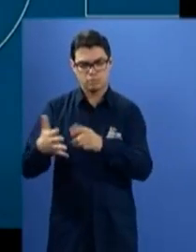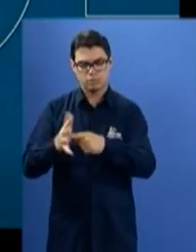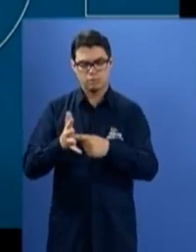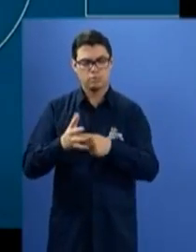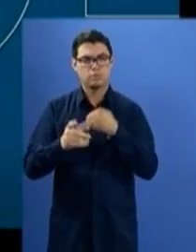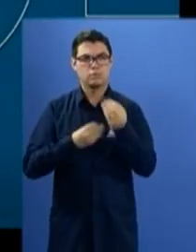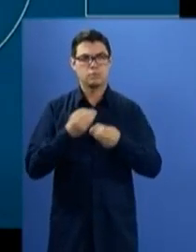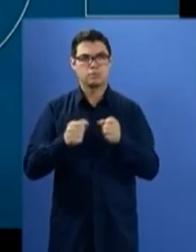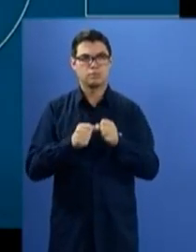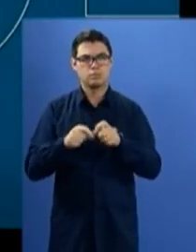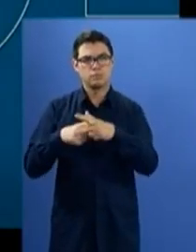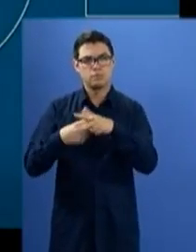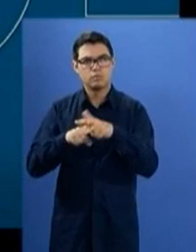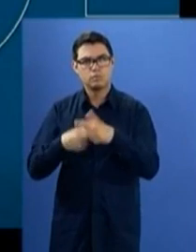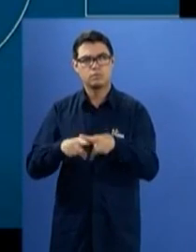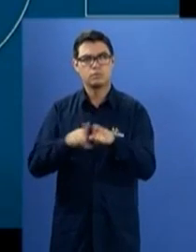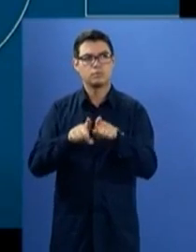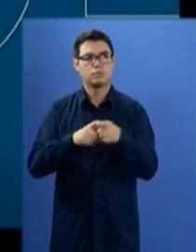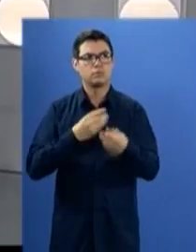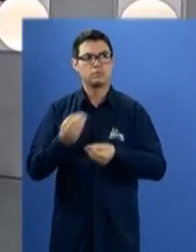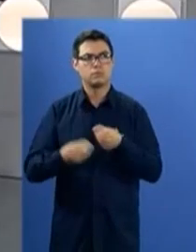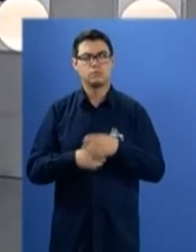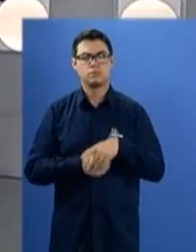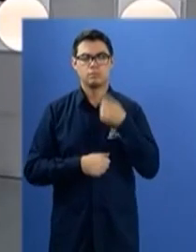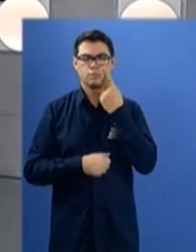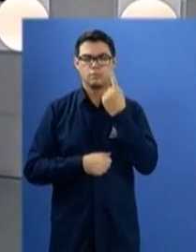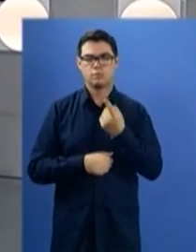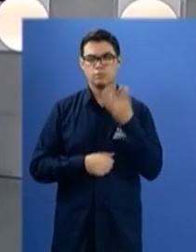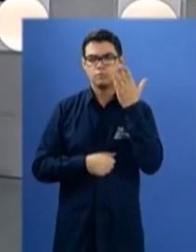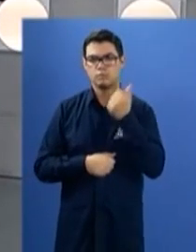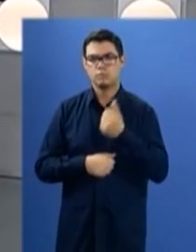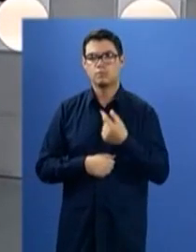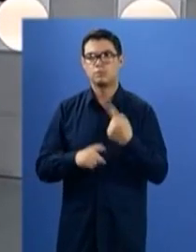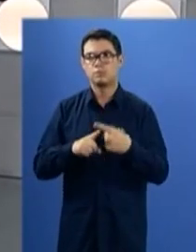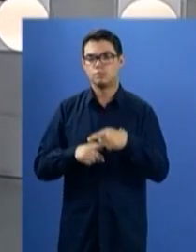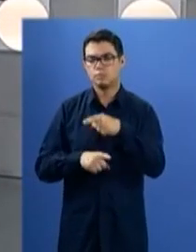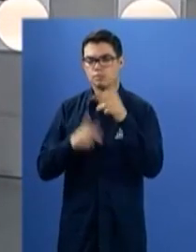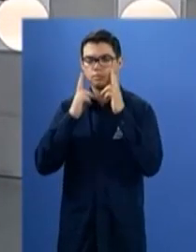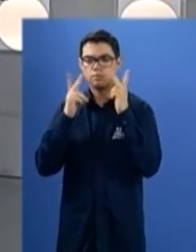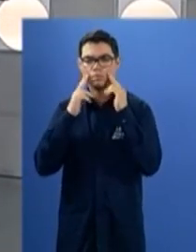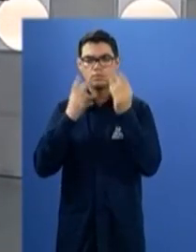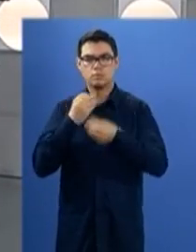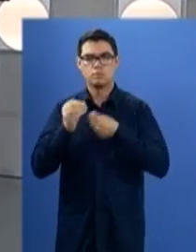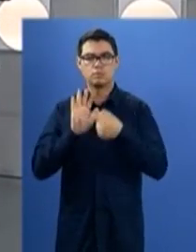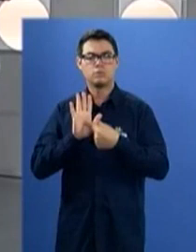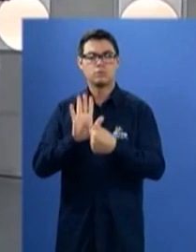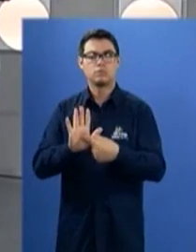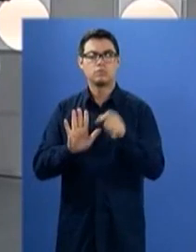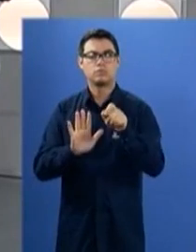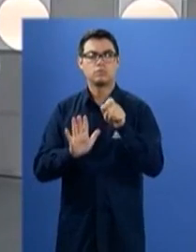ou equipamento é mais fácil de ser identificada porque normalmente apresenta